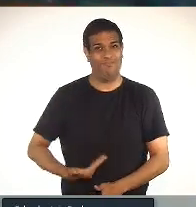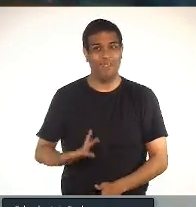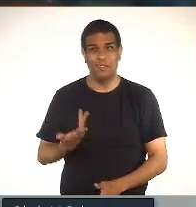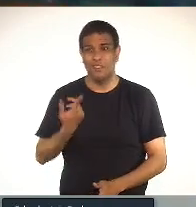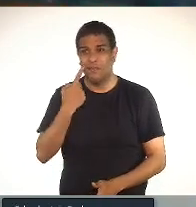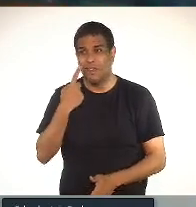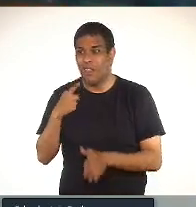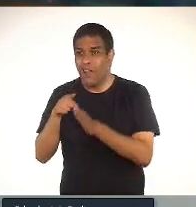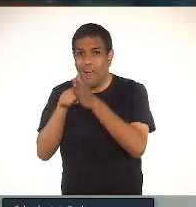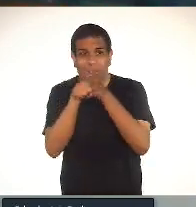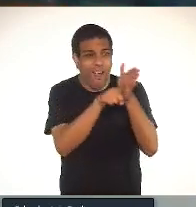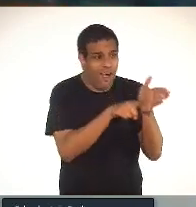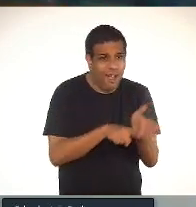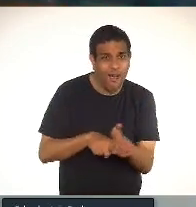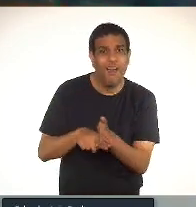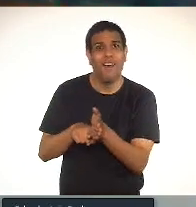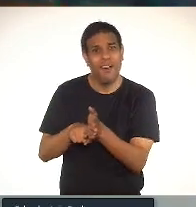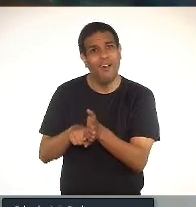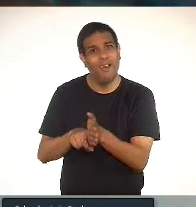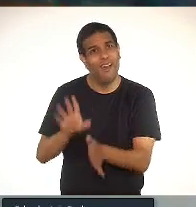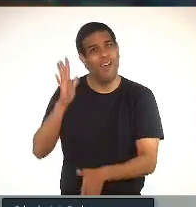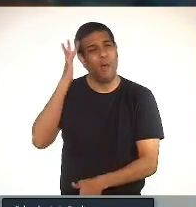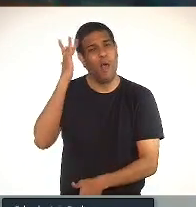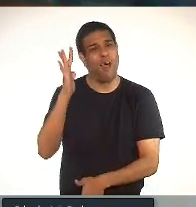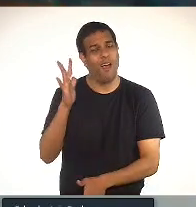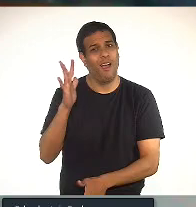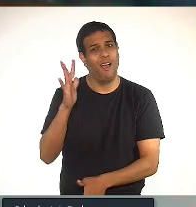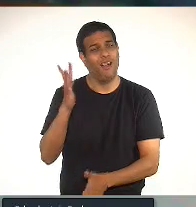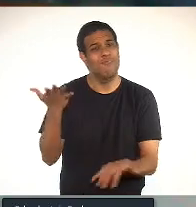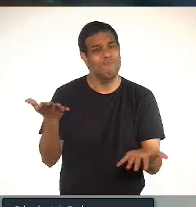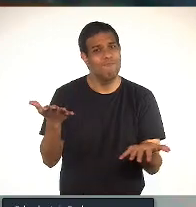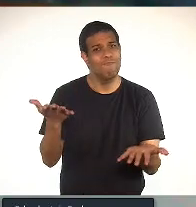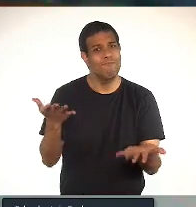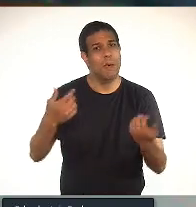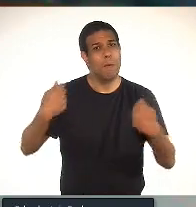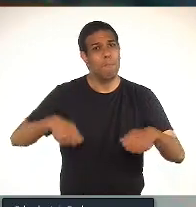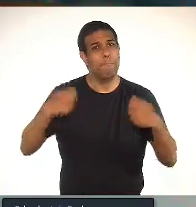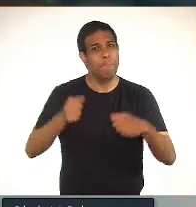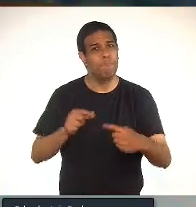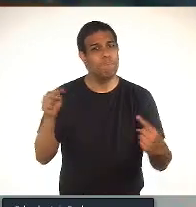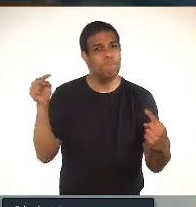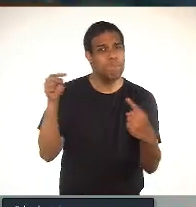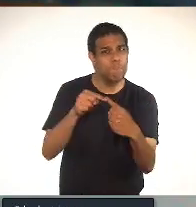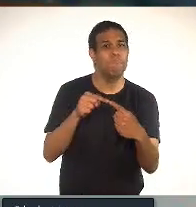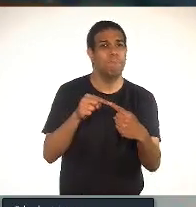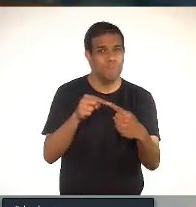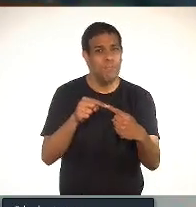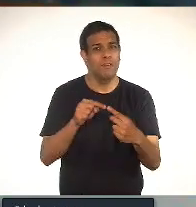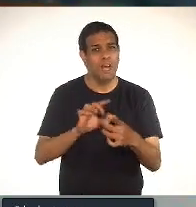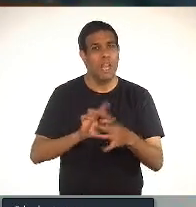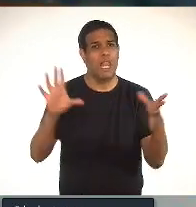isso, continuo achando que a saída é pela república e pela democracia.